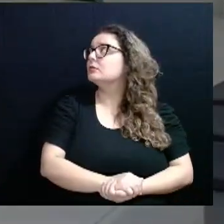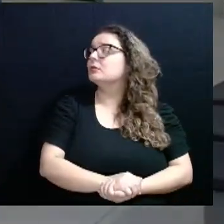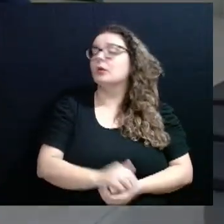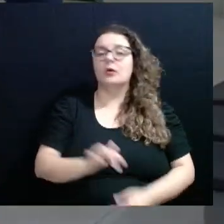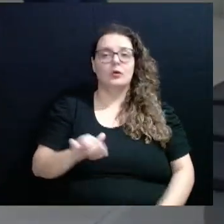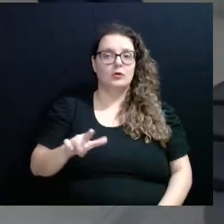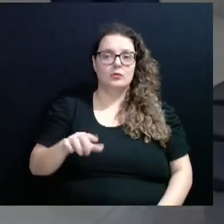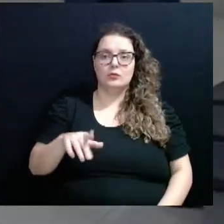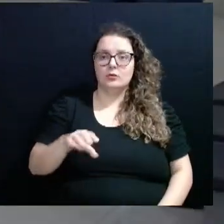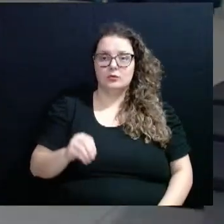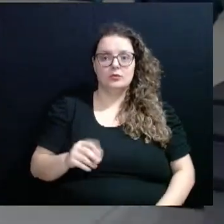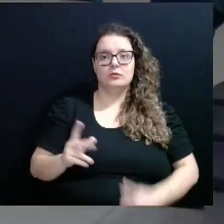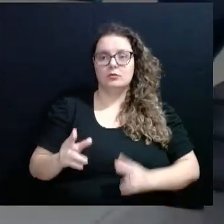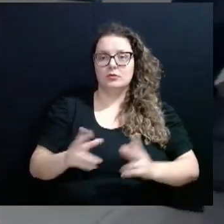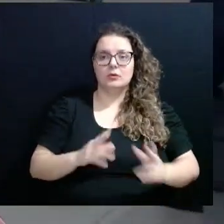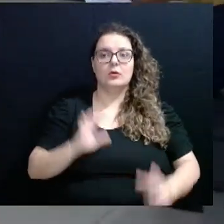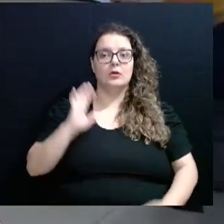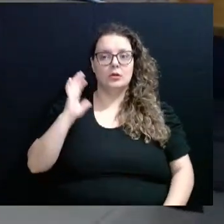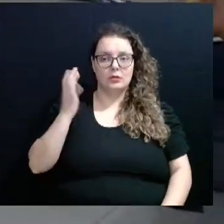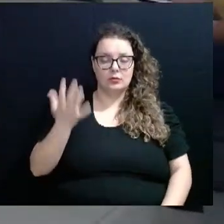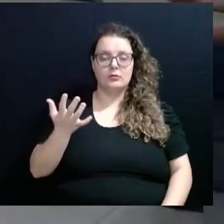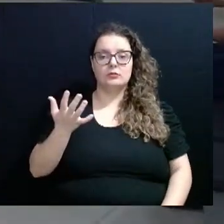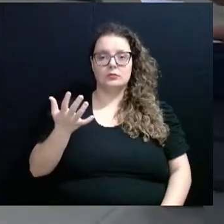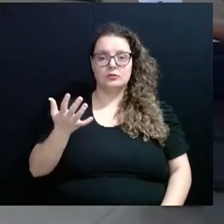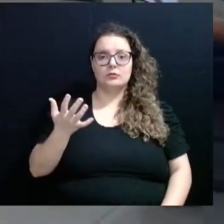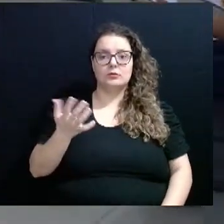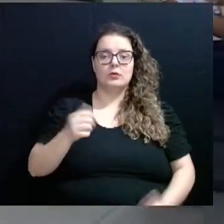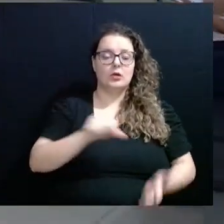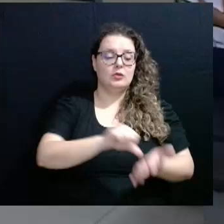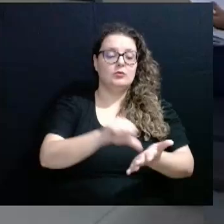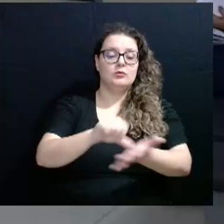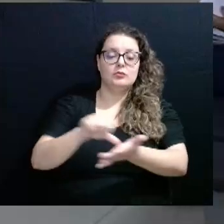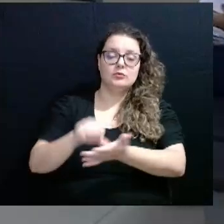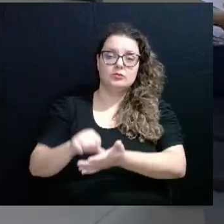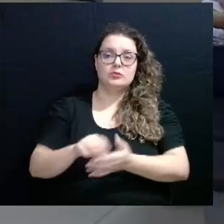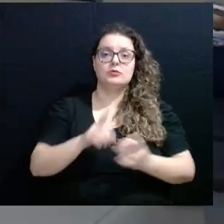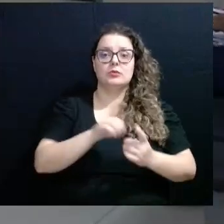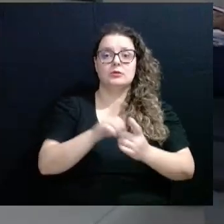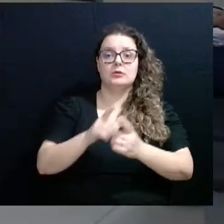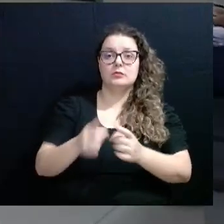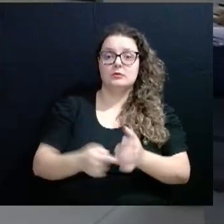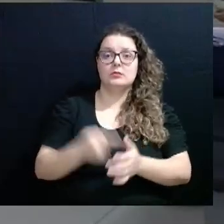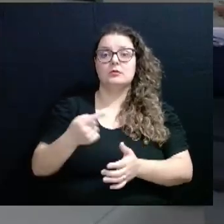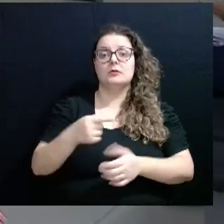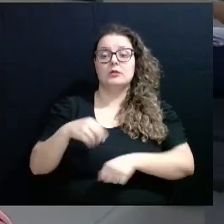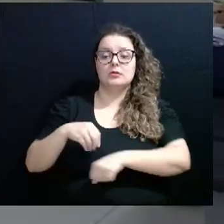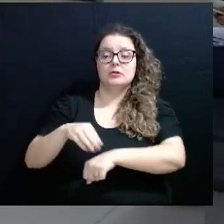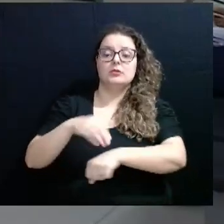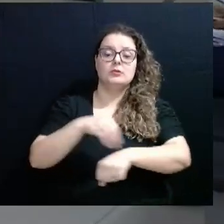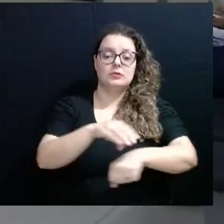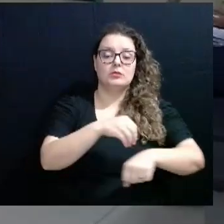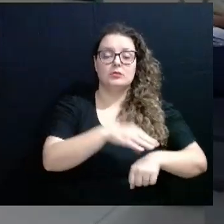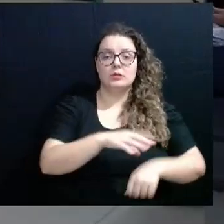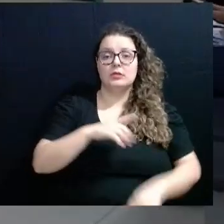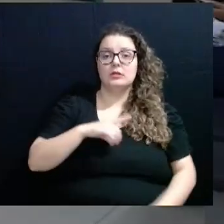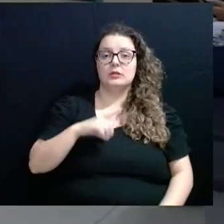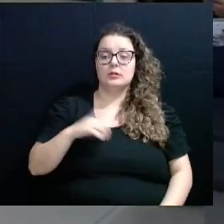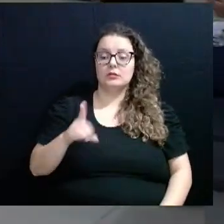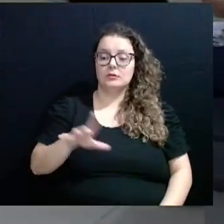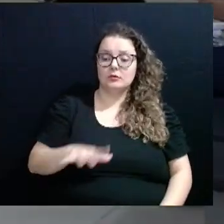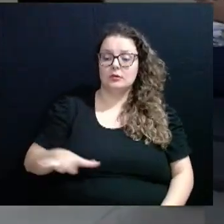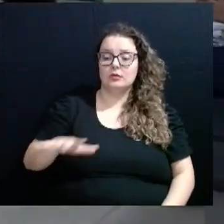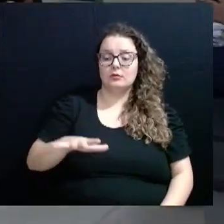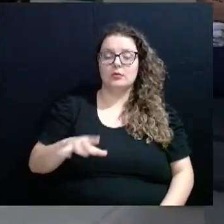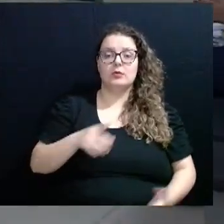ele já acontece. As unidades de atenção primária fazem os encaminhamentos, a gente tem um departamento que faz os